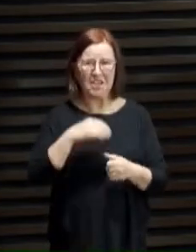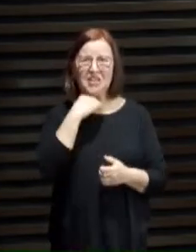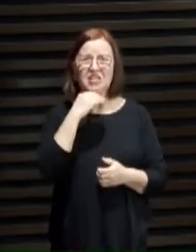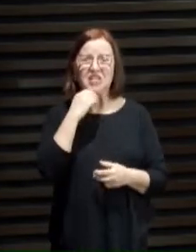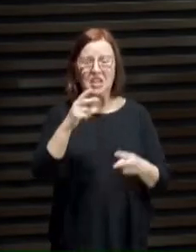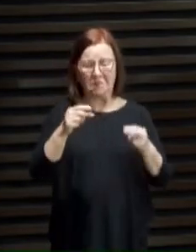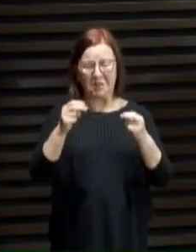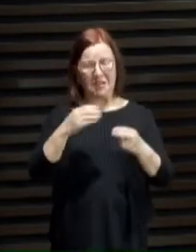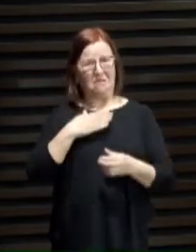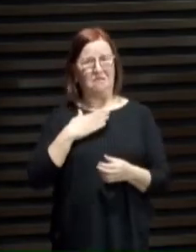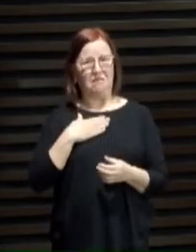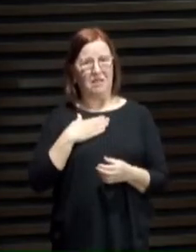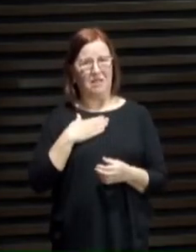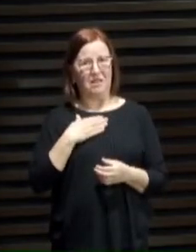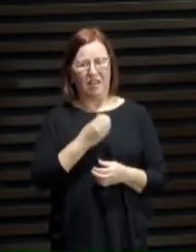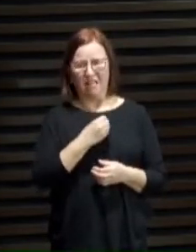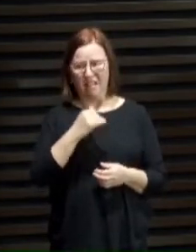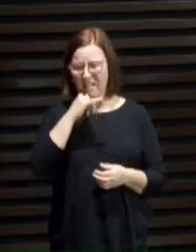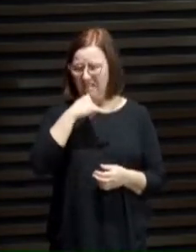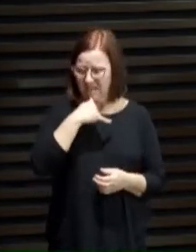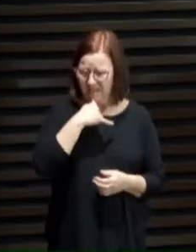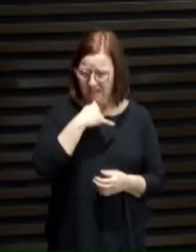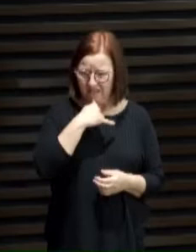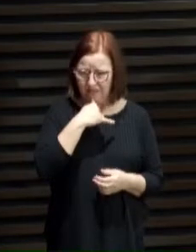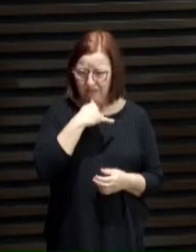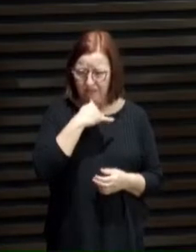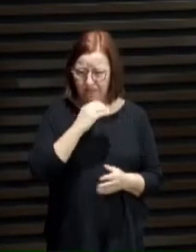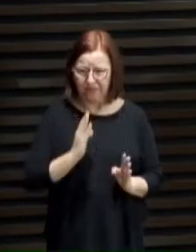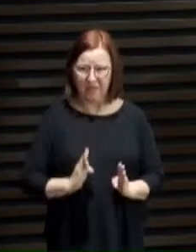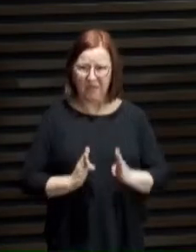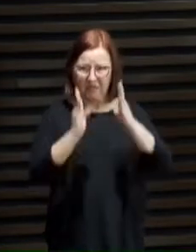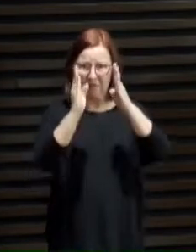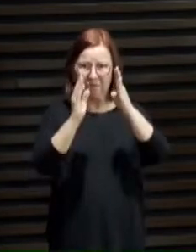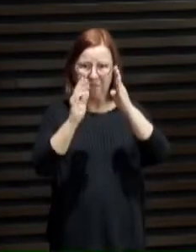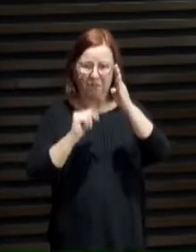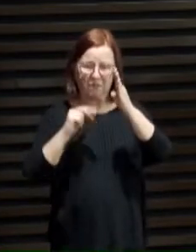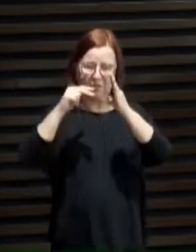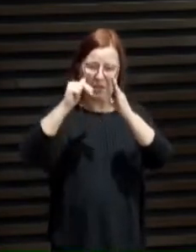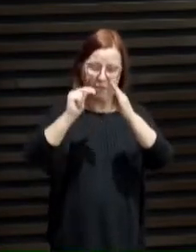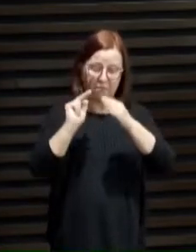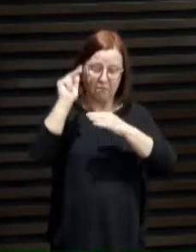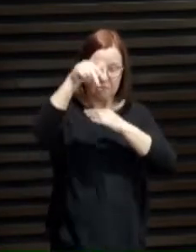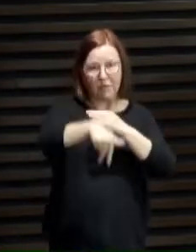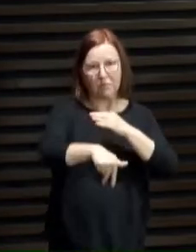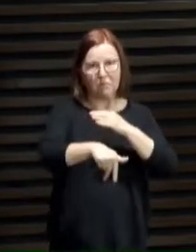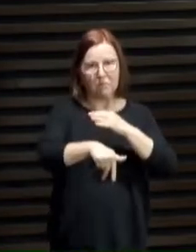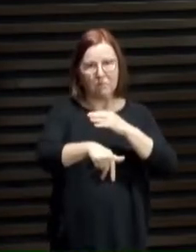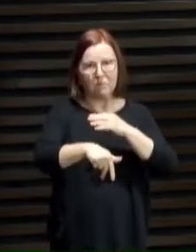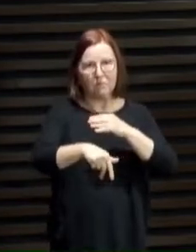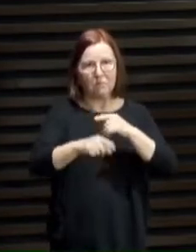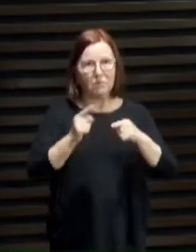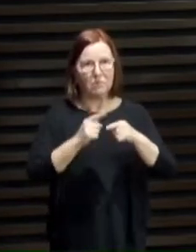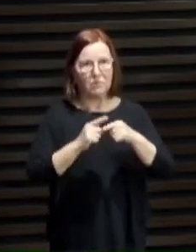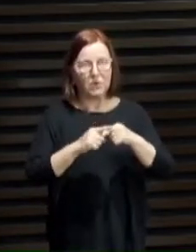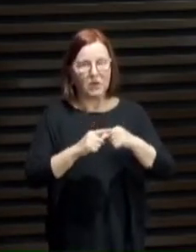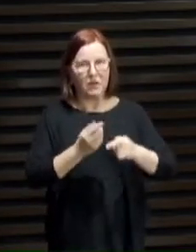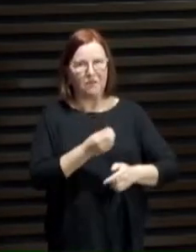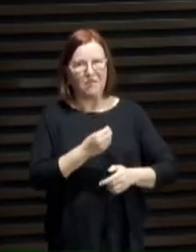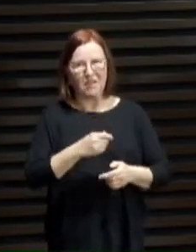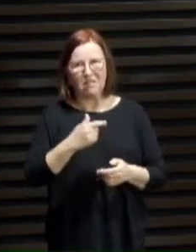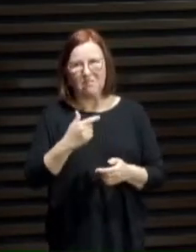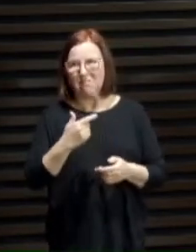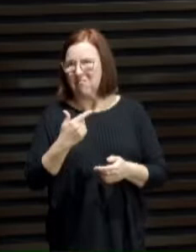uma tristeza. E aí sobe lá num prédio e pula lá de cima porque a vida perdeu sentido. Lírios do